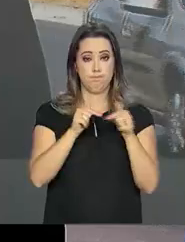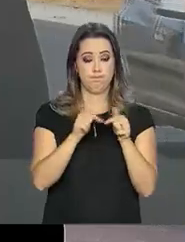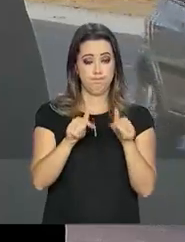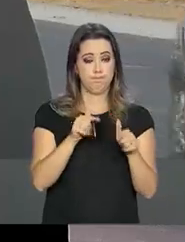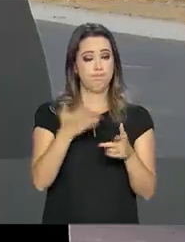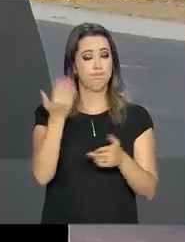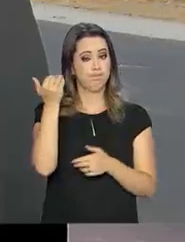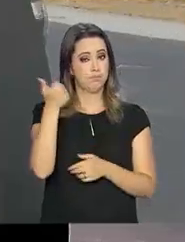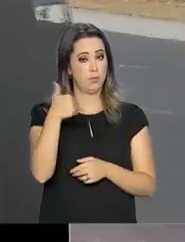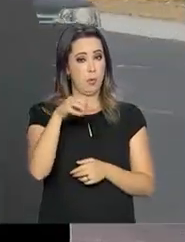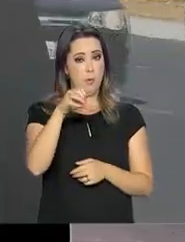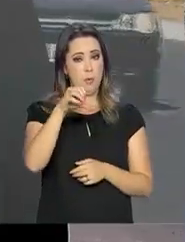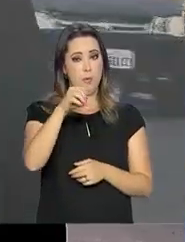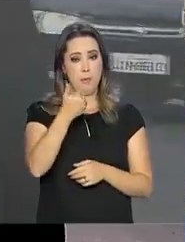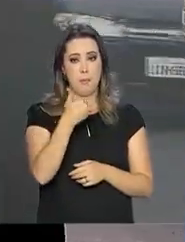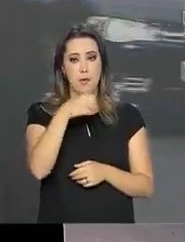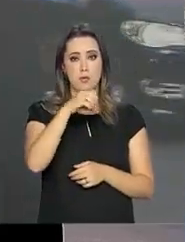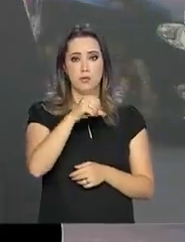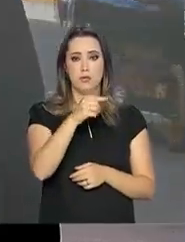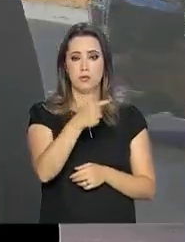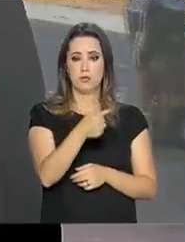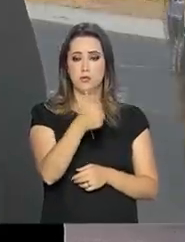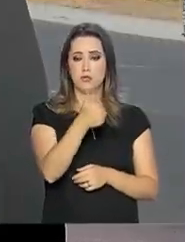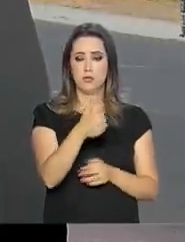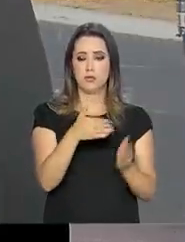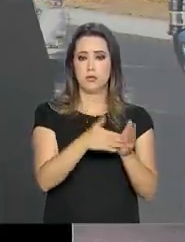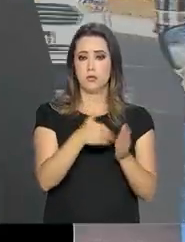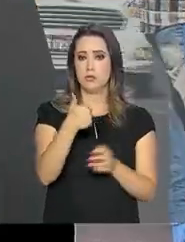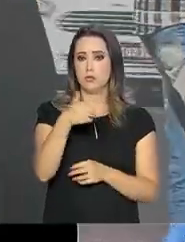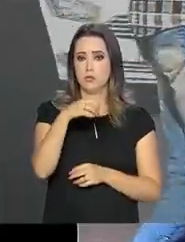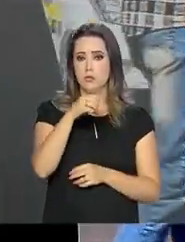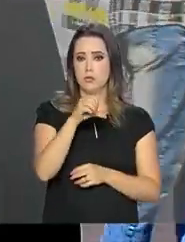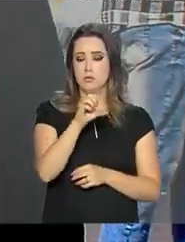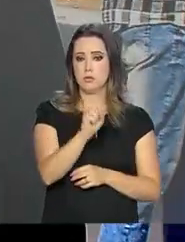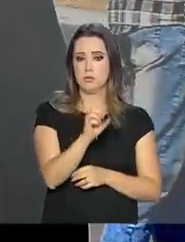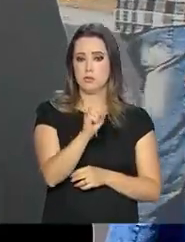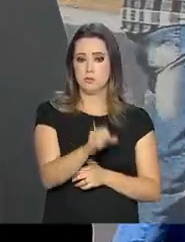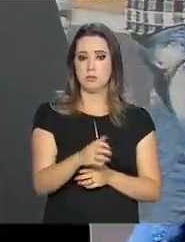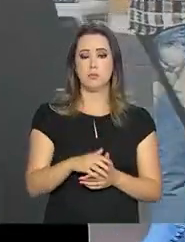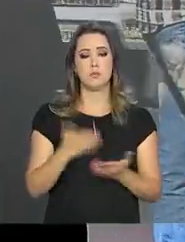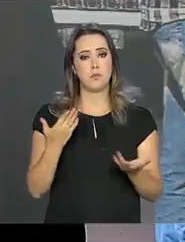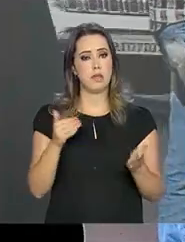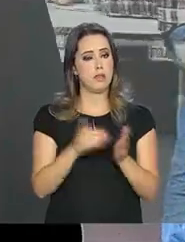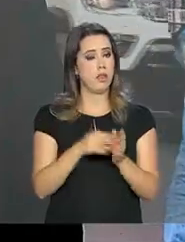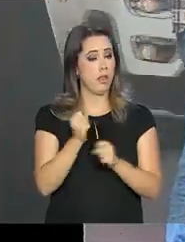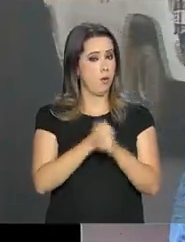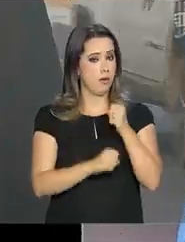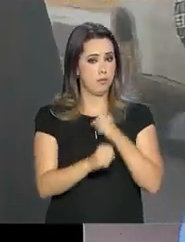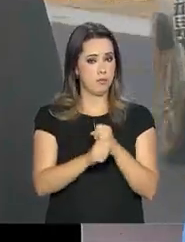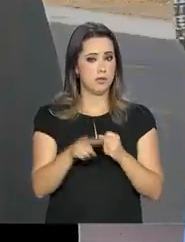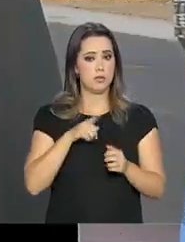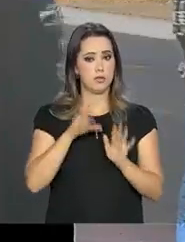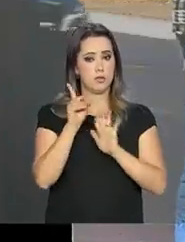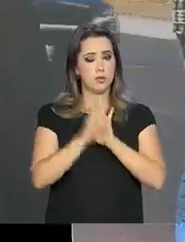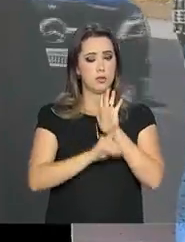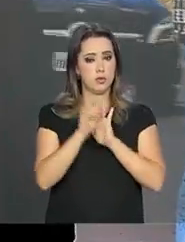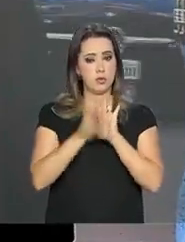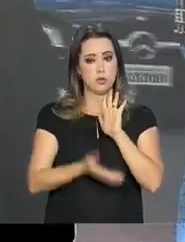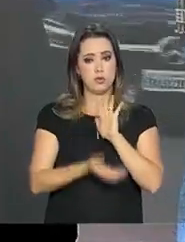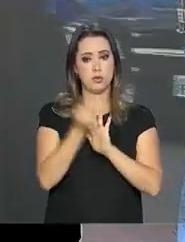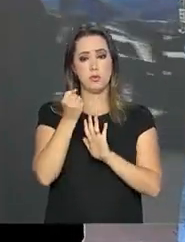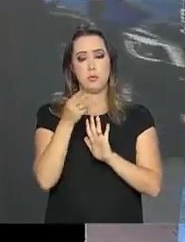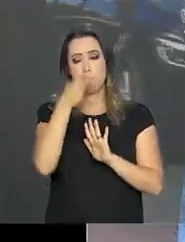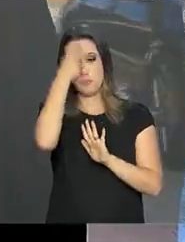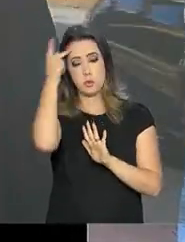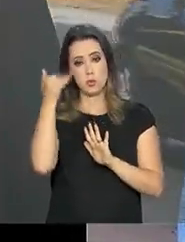assinada entre os anos de 1971 em 1988 até o ano passado tinha direito ao benefício quem